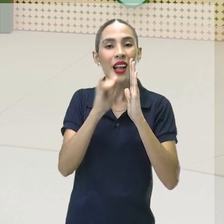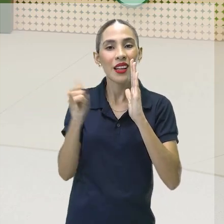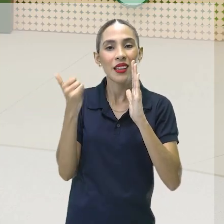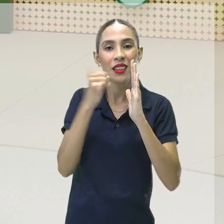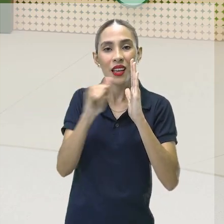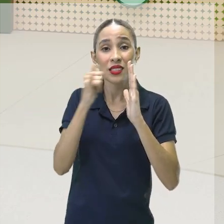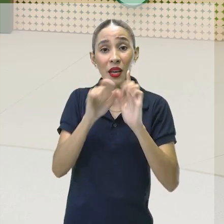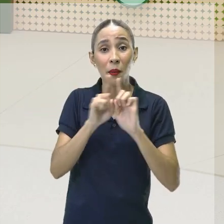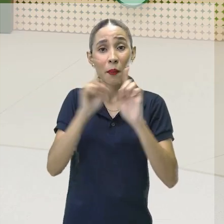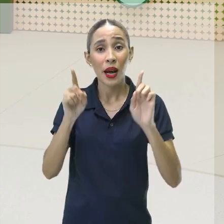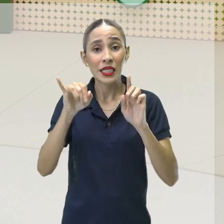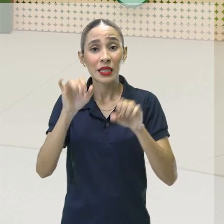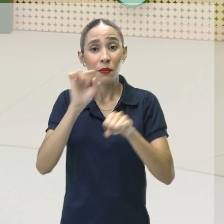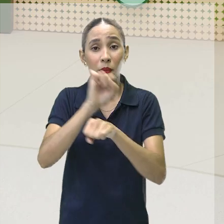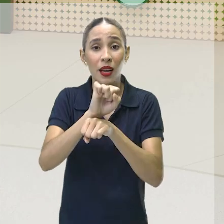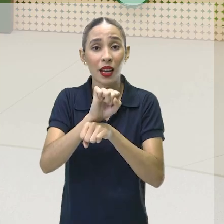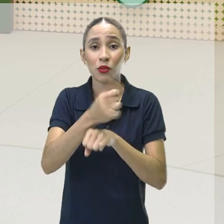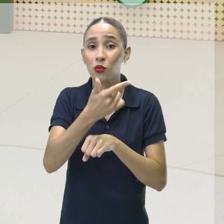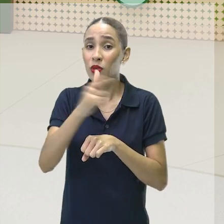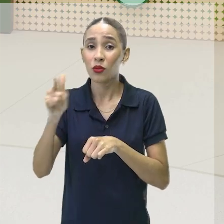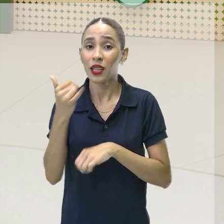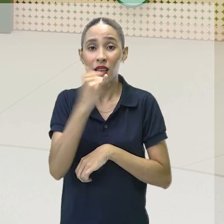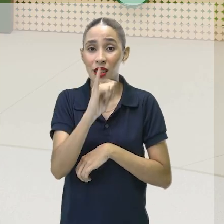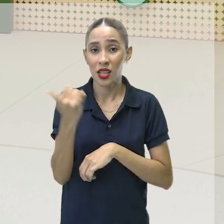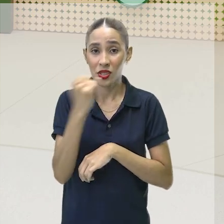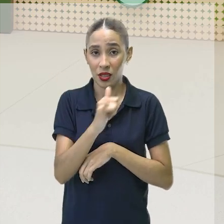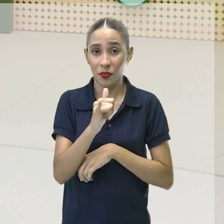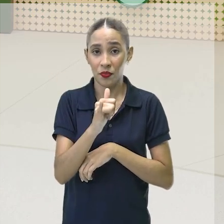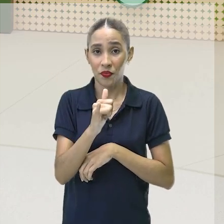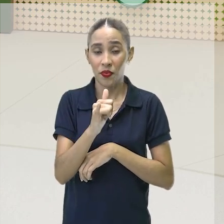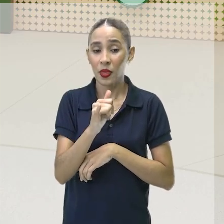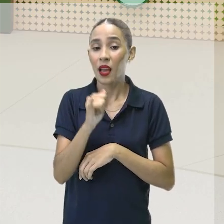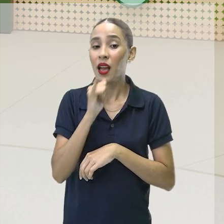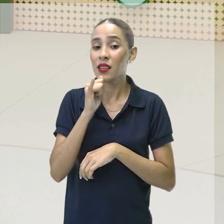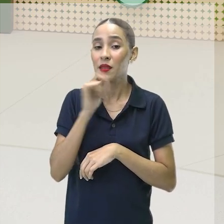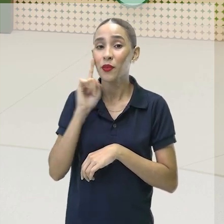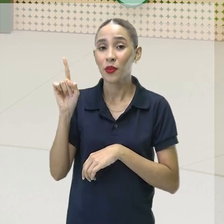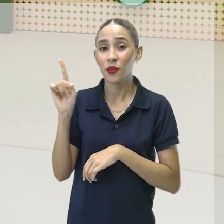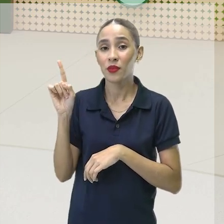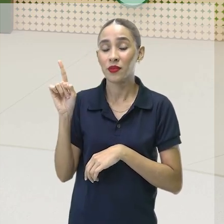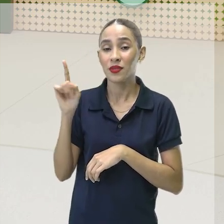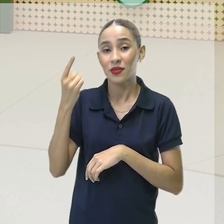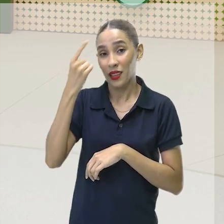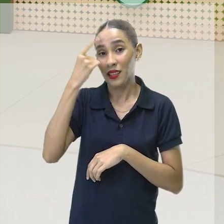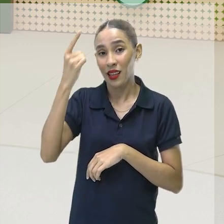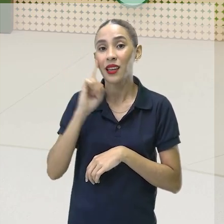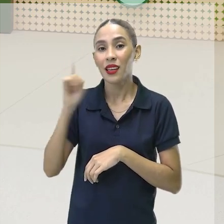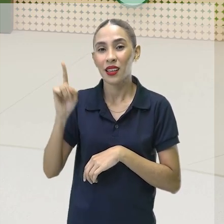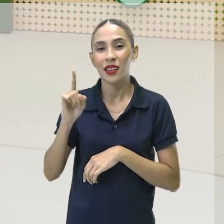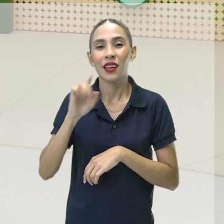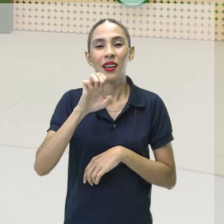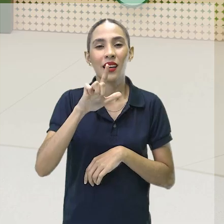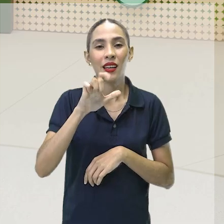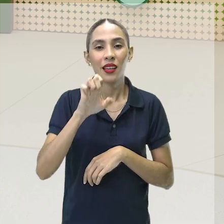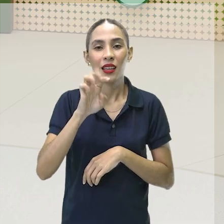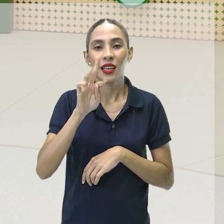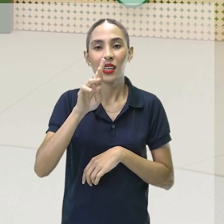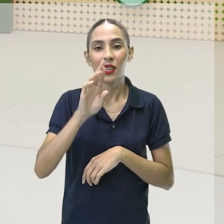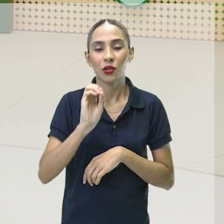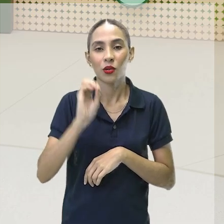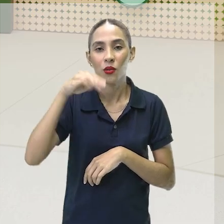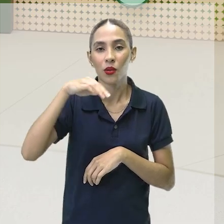Agora, se o ímã estiver parado, eu não tenho corrente elétrica, né? Esse aí é o segredo da indução eletromagnética, é o movimento de um